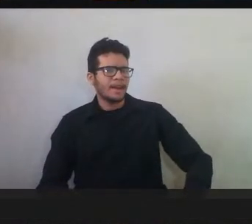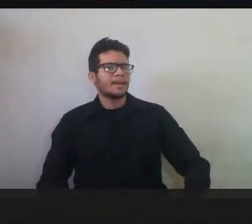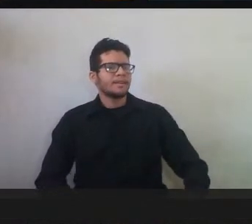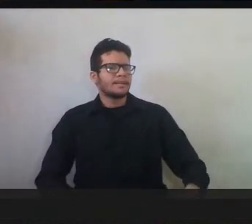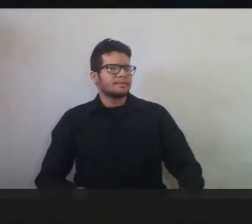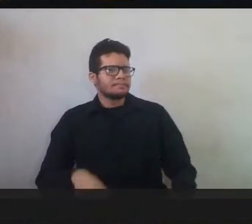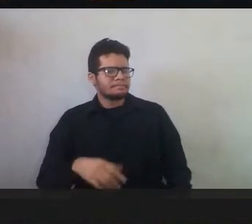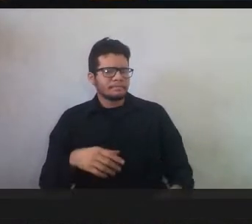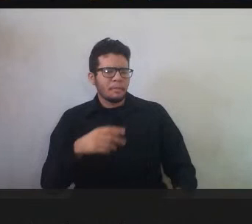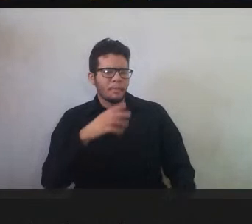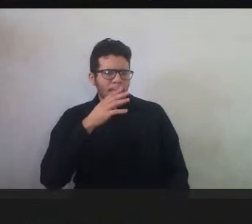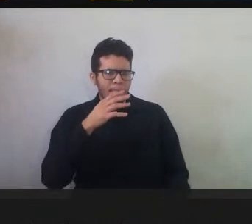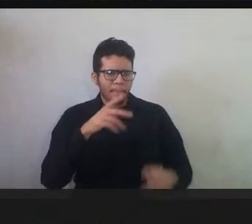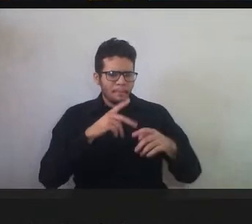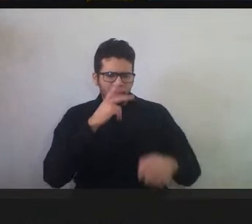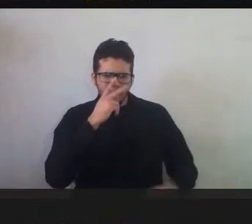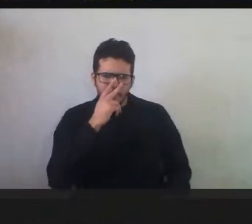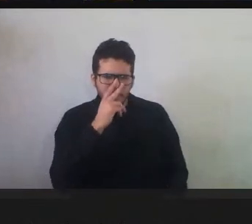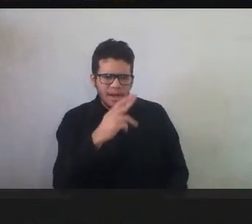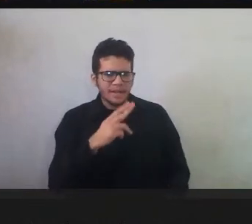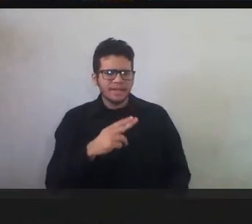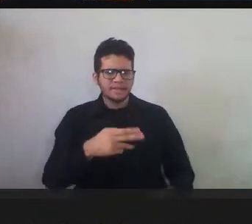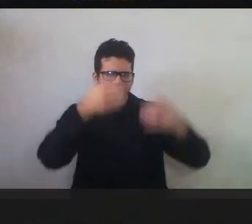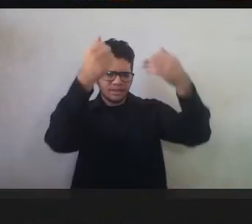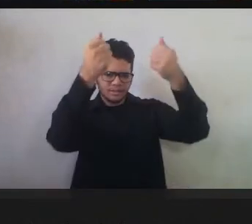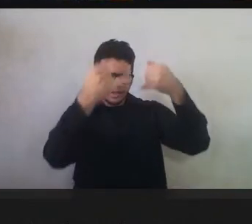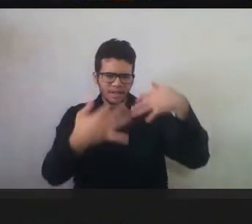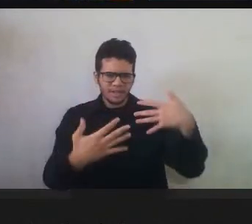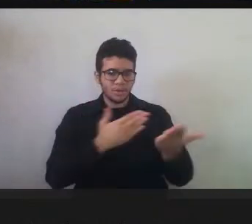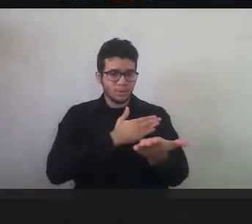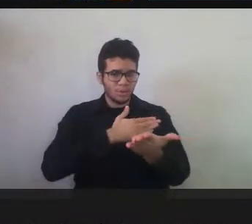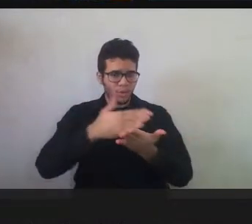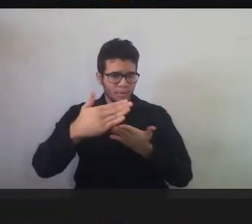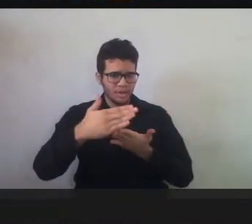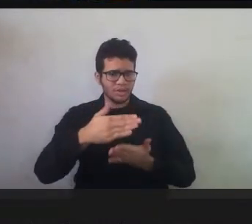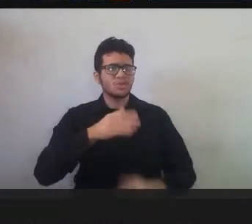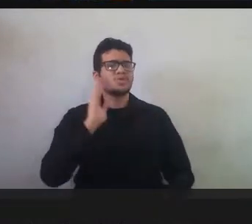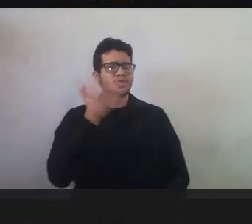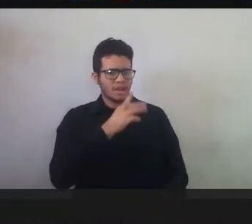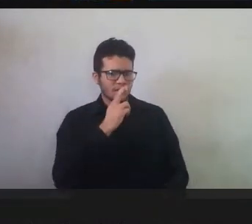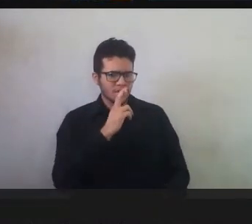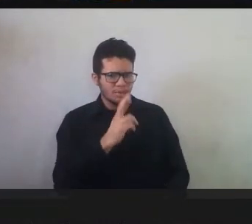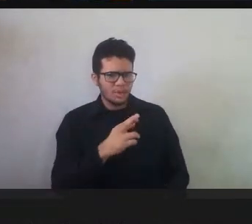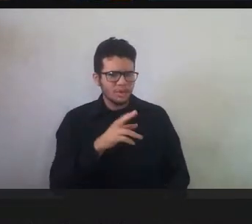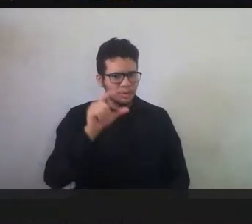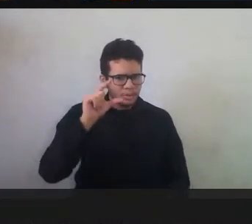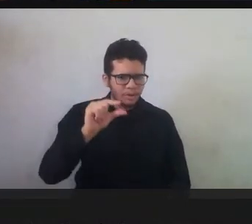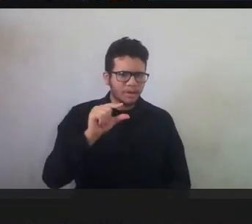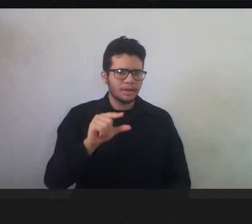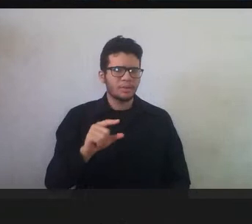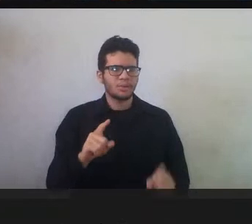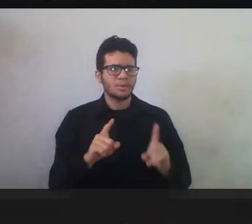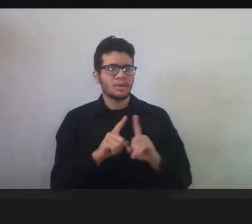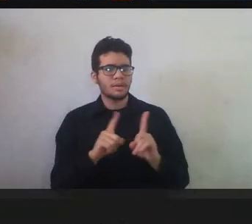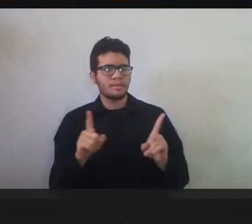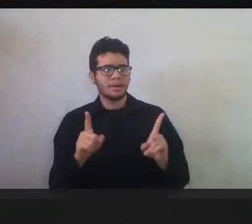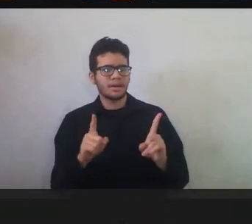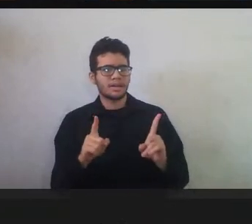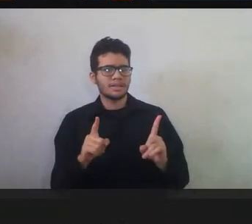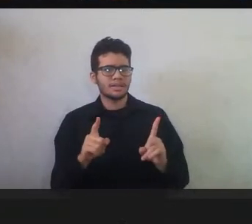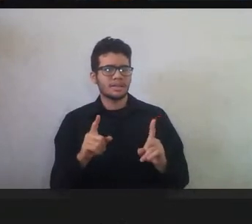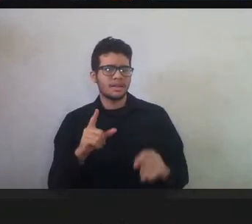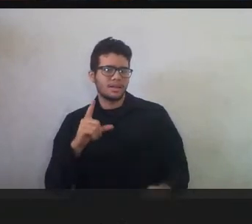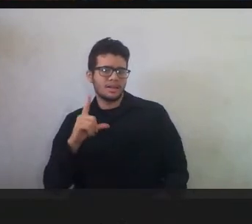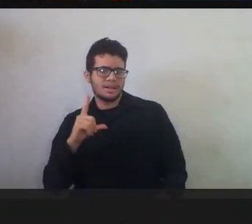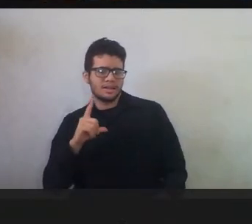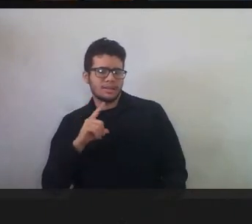isso que a senhora acabou de nos explicar inclusive a senhora já respondeu parte dessa pergunta mas aí como ele cita a questão